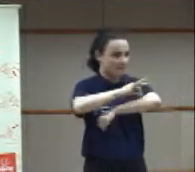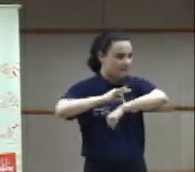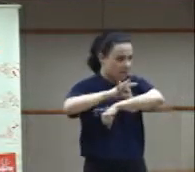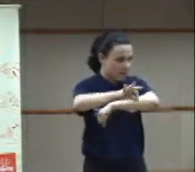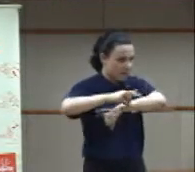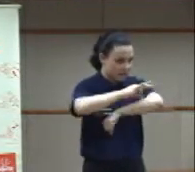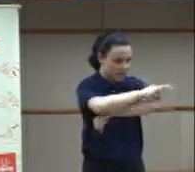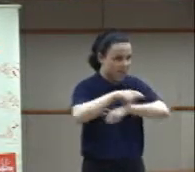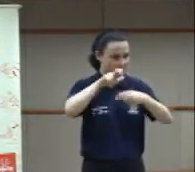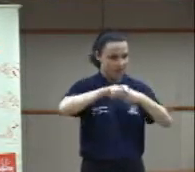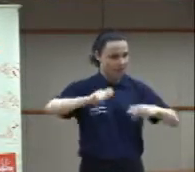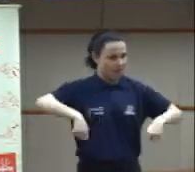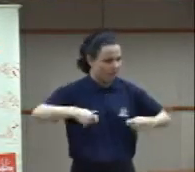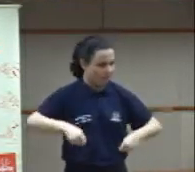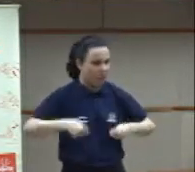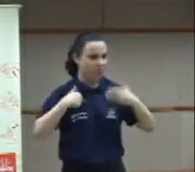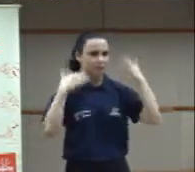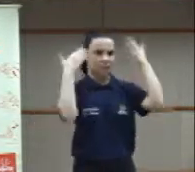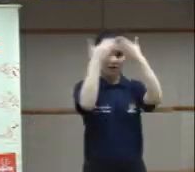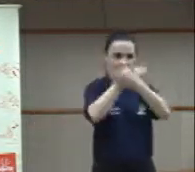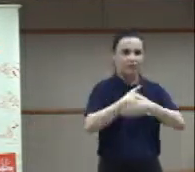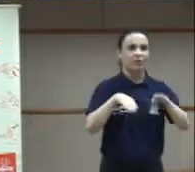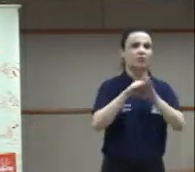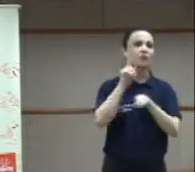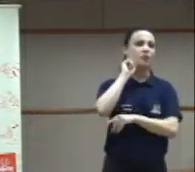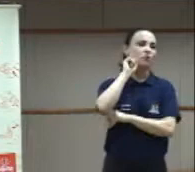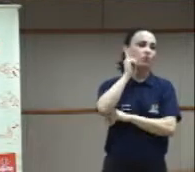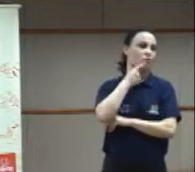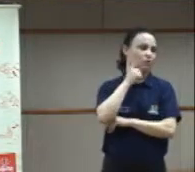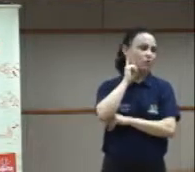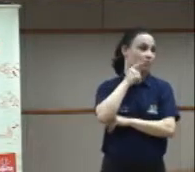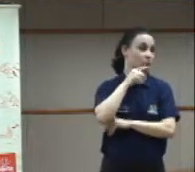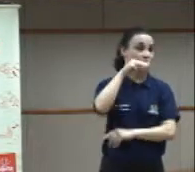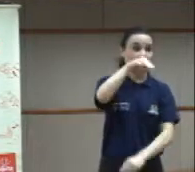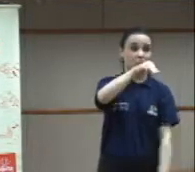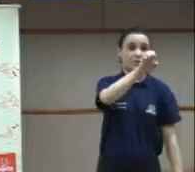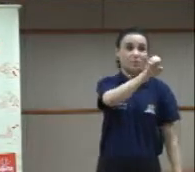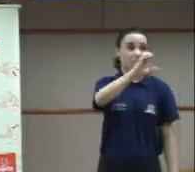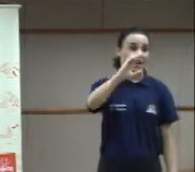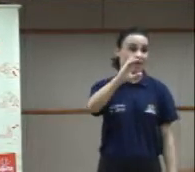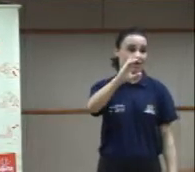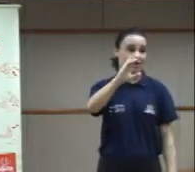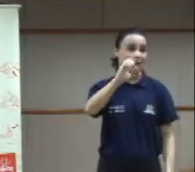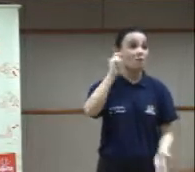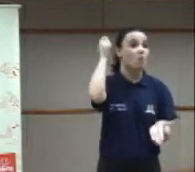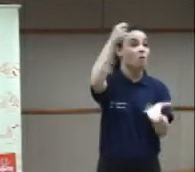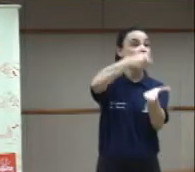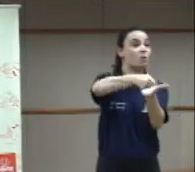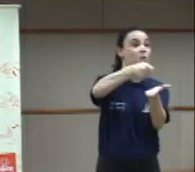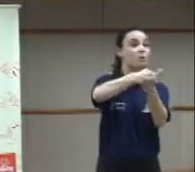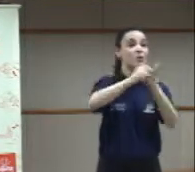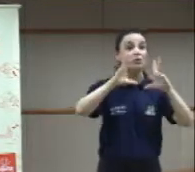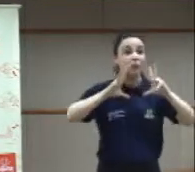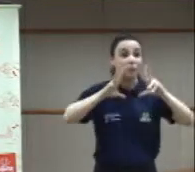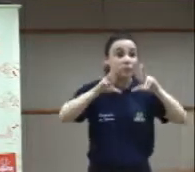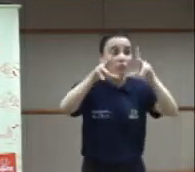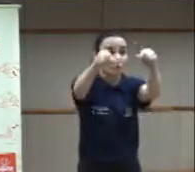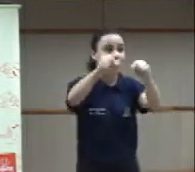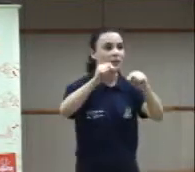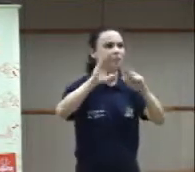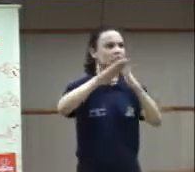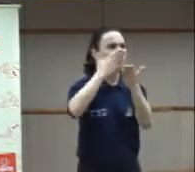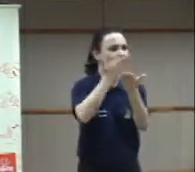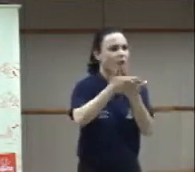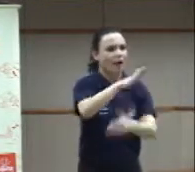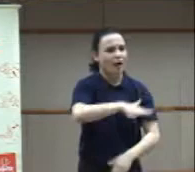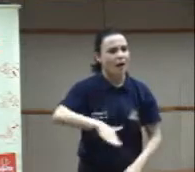esta portaria, ela é usada para recredenciamento de cursos. Cada vez que a gente pede como instituição o recredenciamento